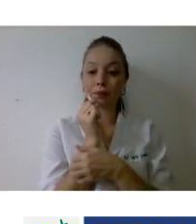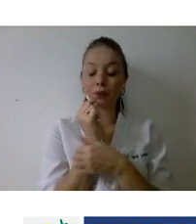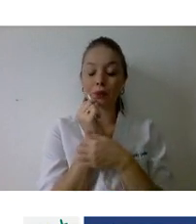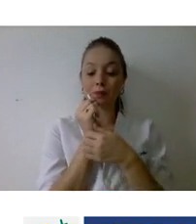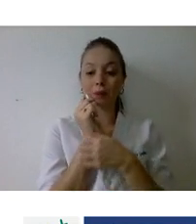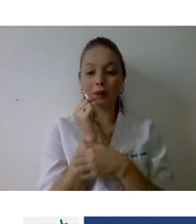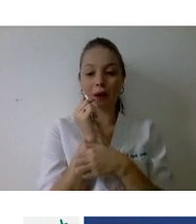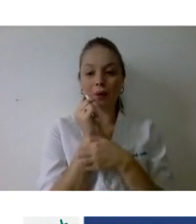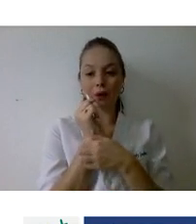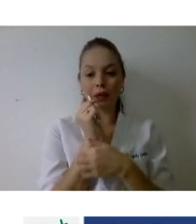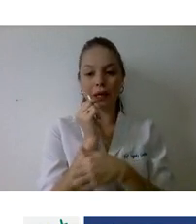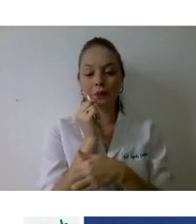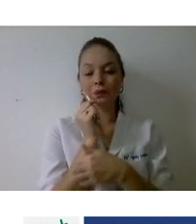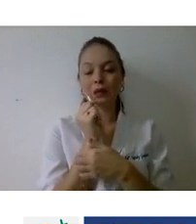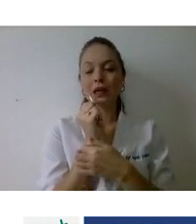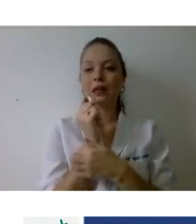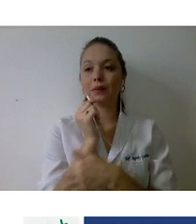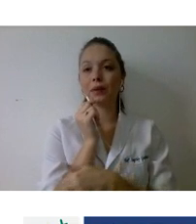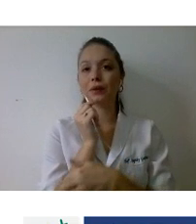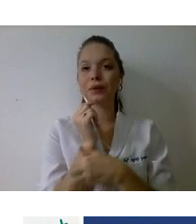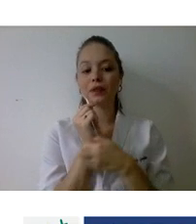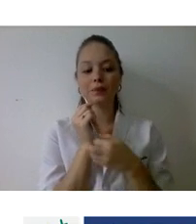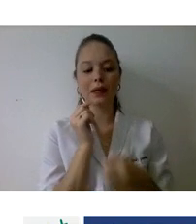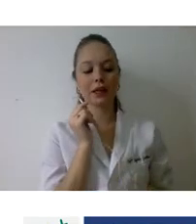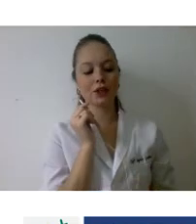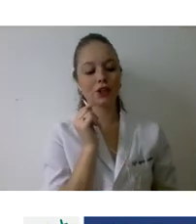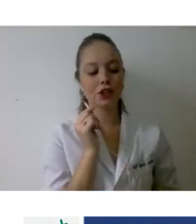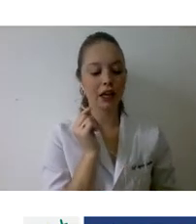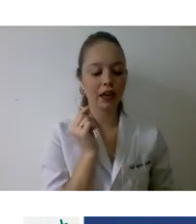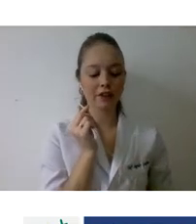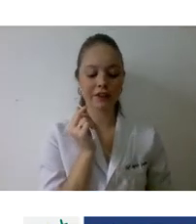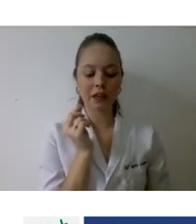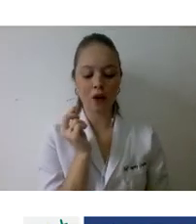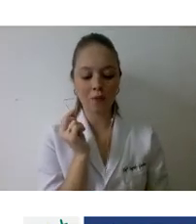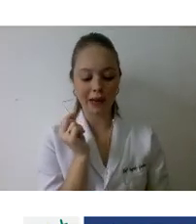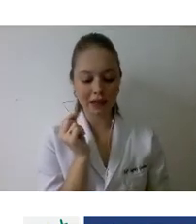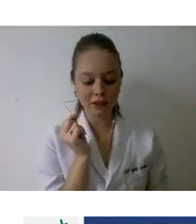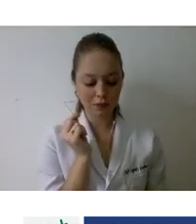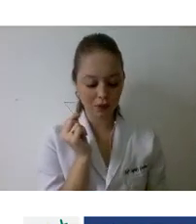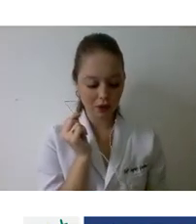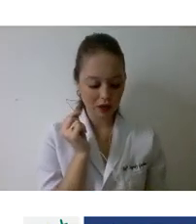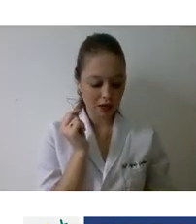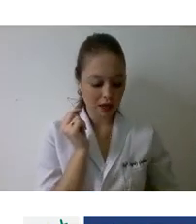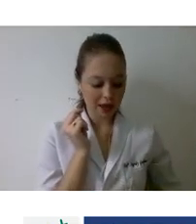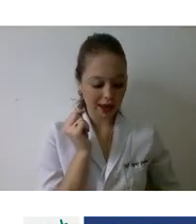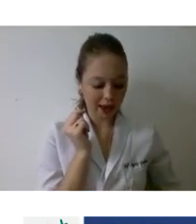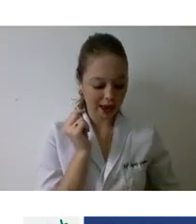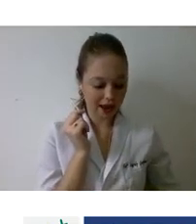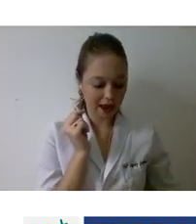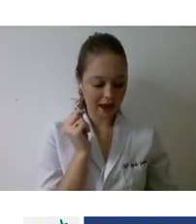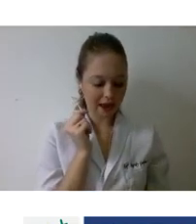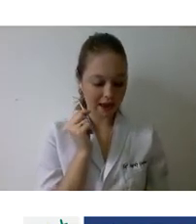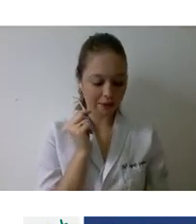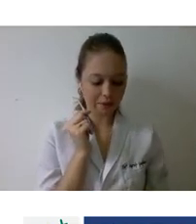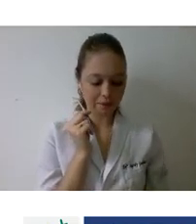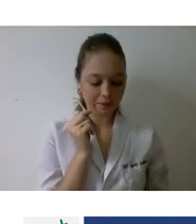gente leva para o hospital, ok? Lembrando sempre que a gente tem que evitar ao máximo